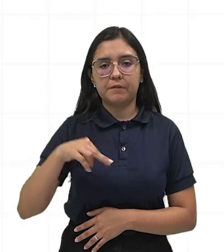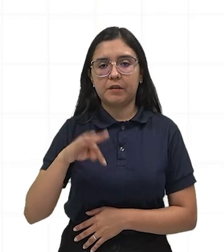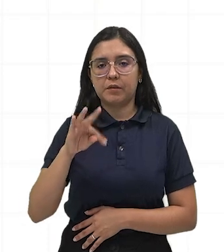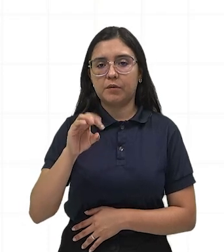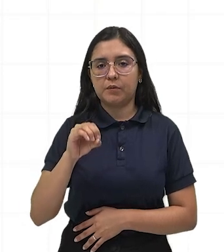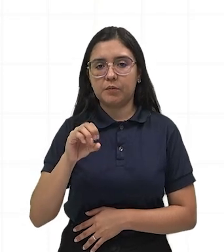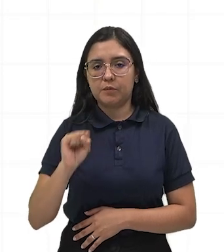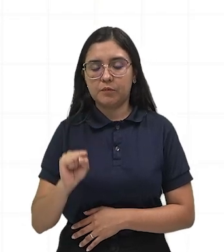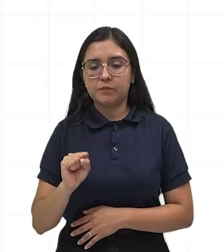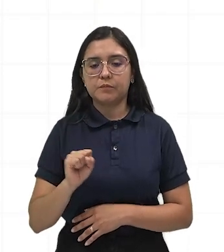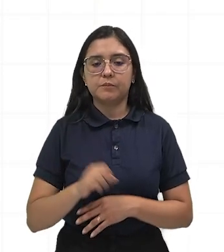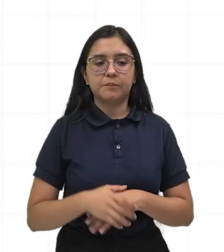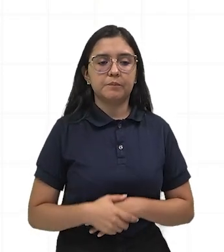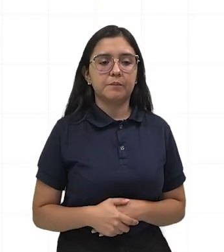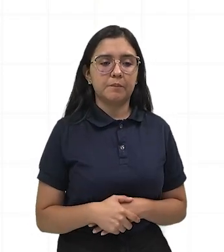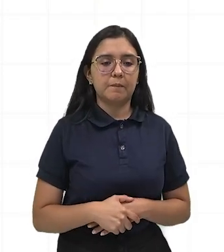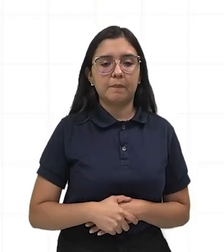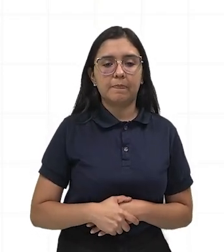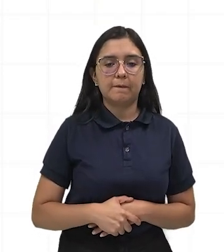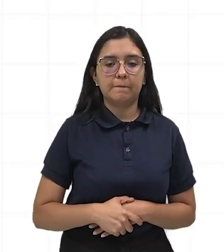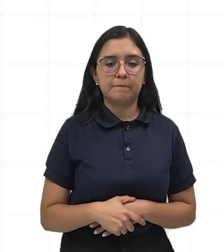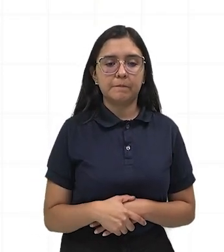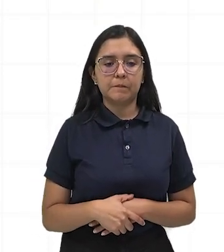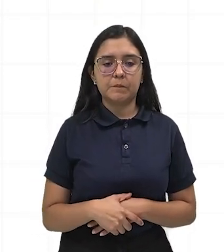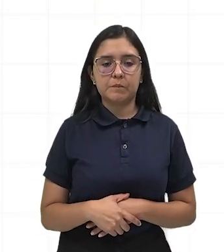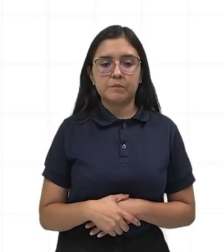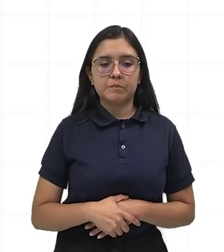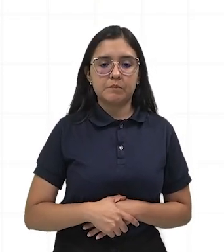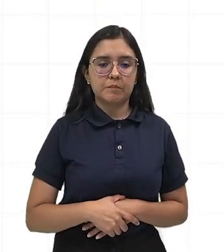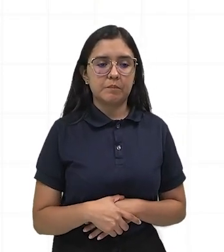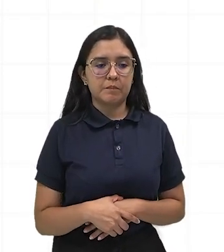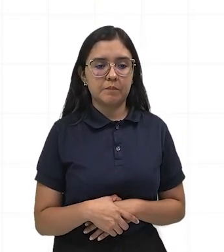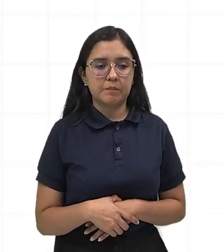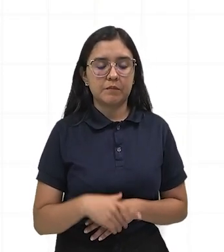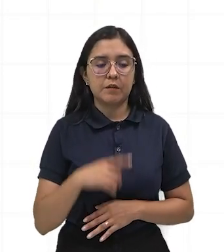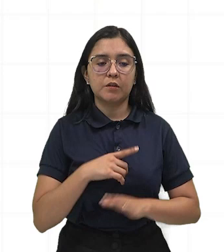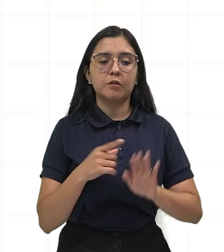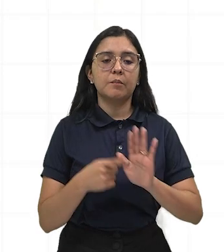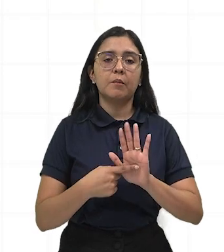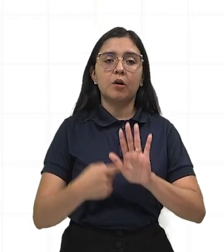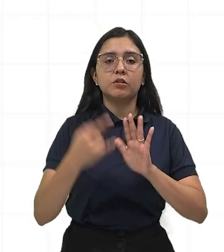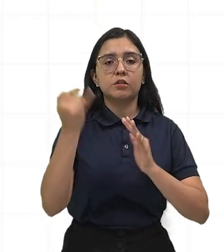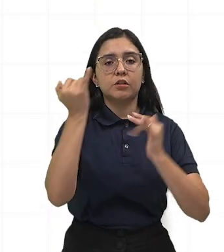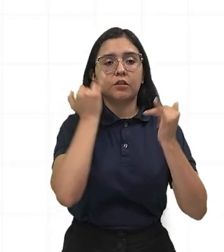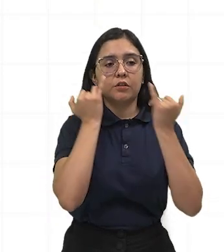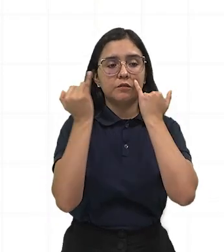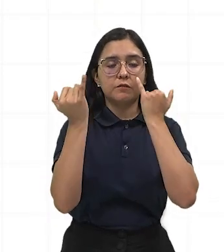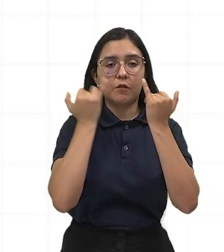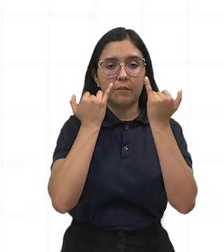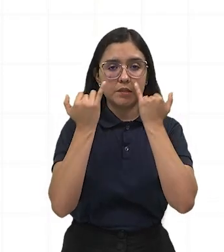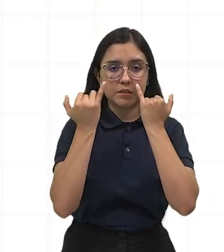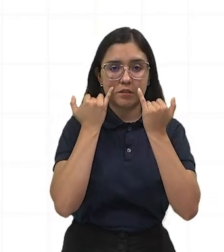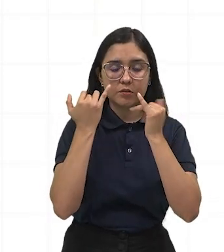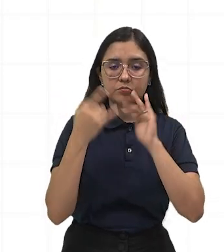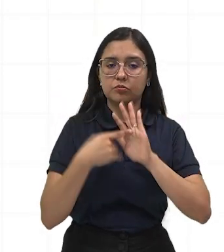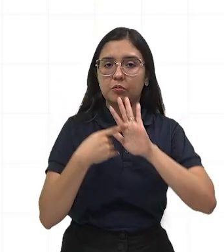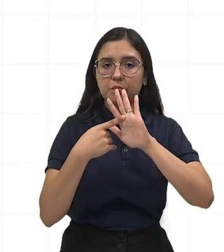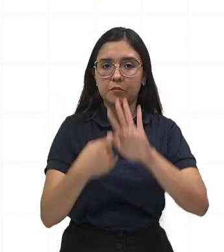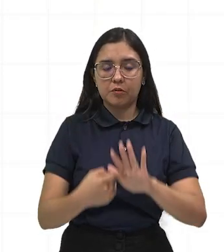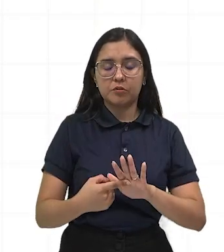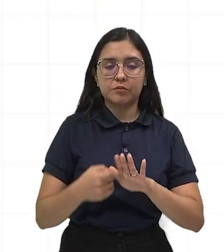São aqueles que não fornecem informações sobre a ocorrência ou não ocorrência de um